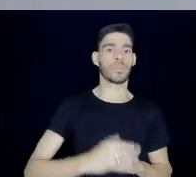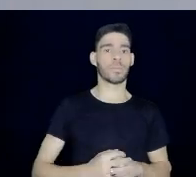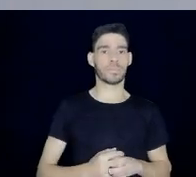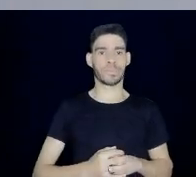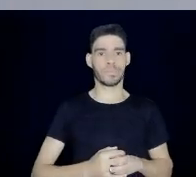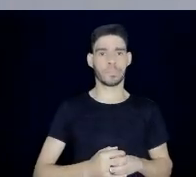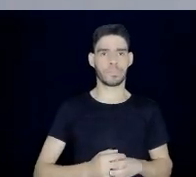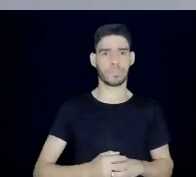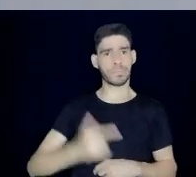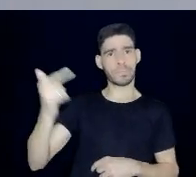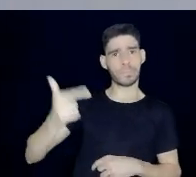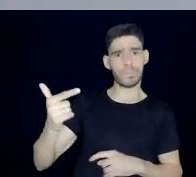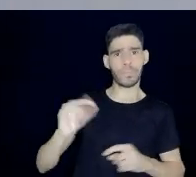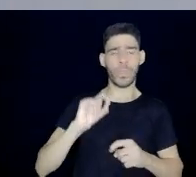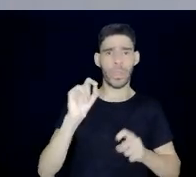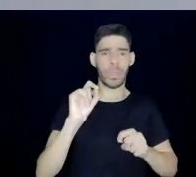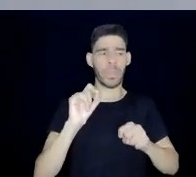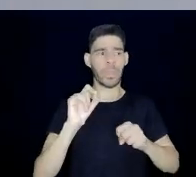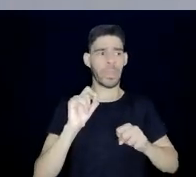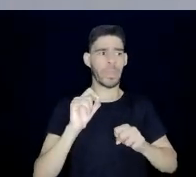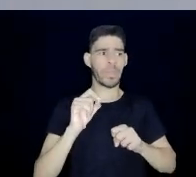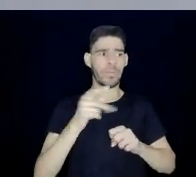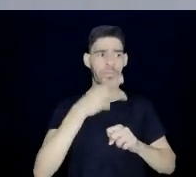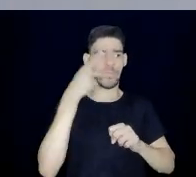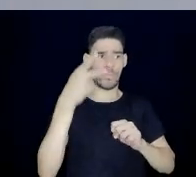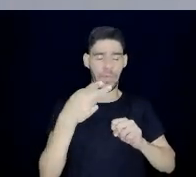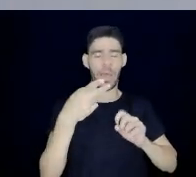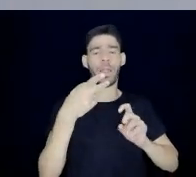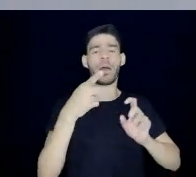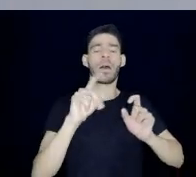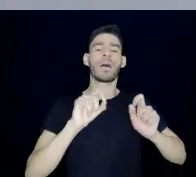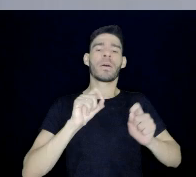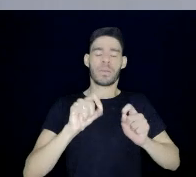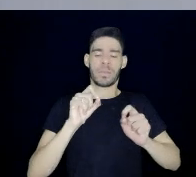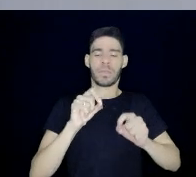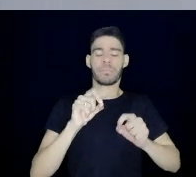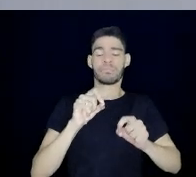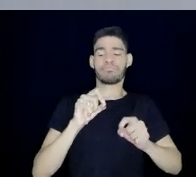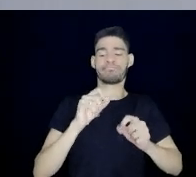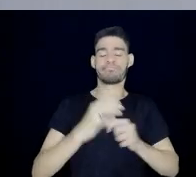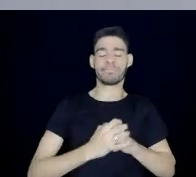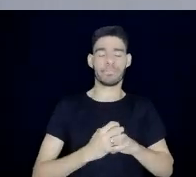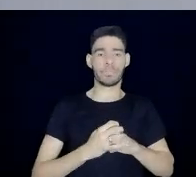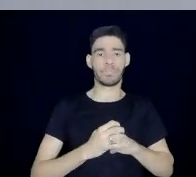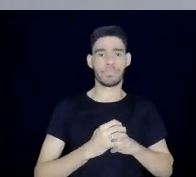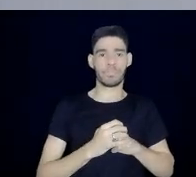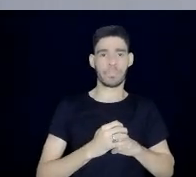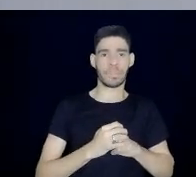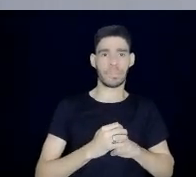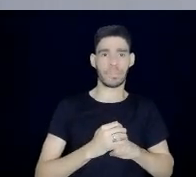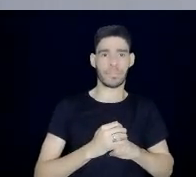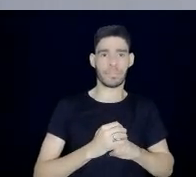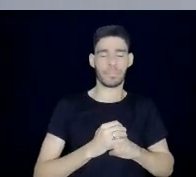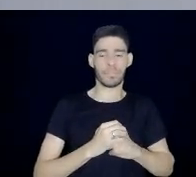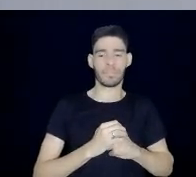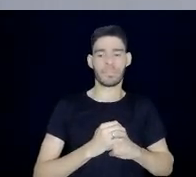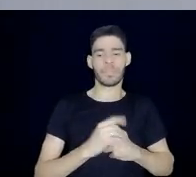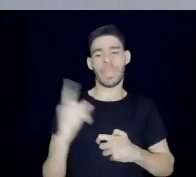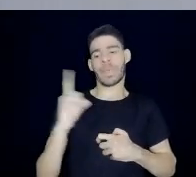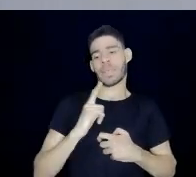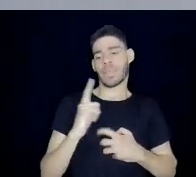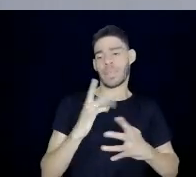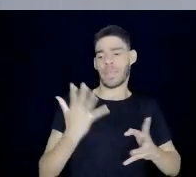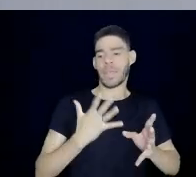próximo. Um segundo ponto que eu gostaria de destacar nessa mensagem é que,